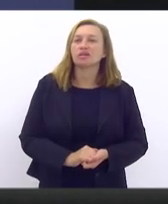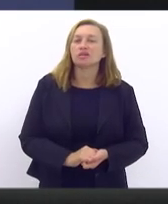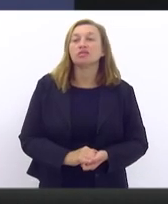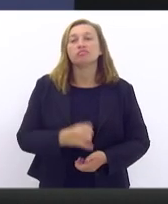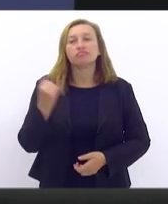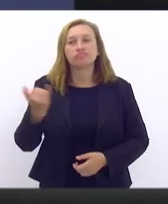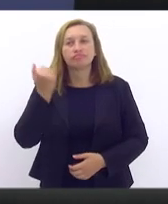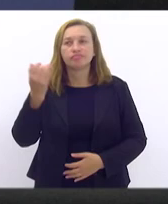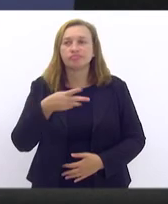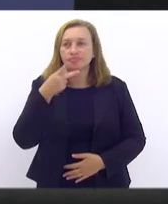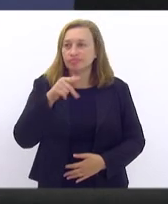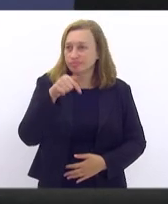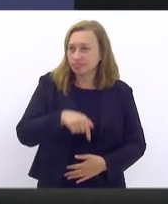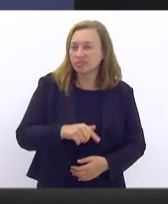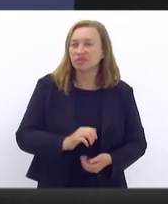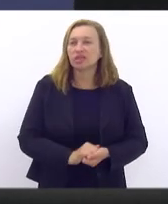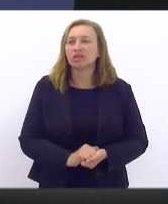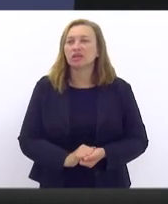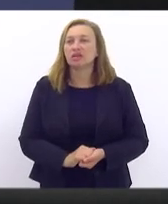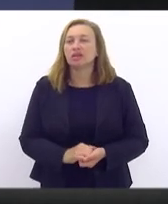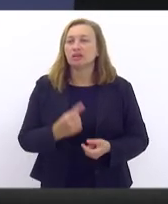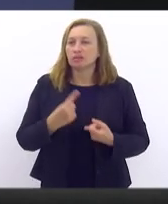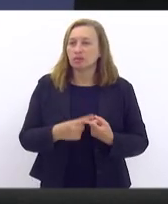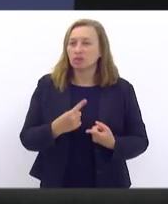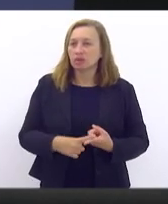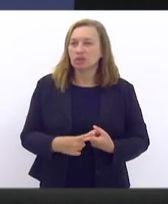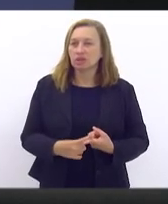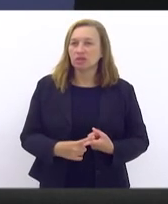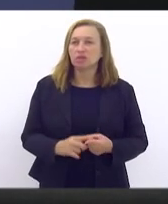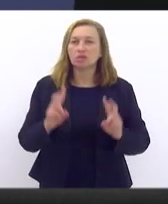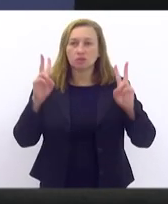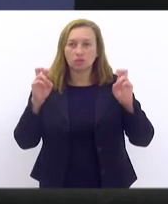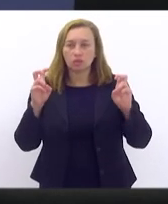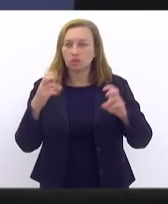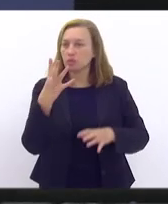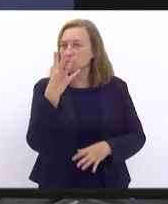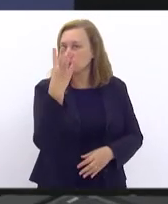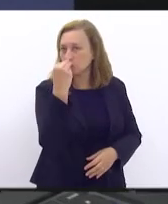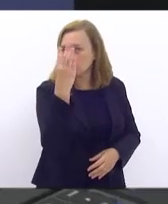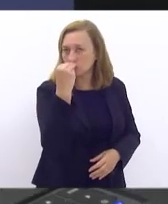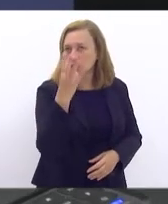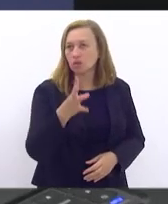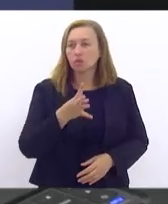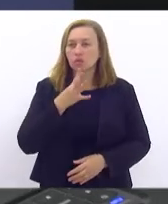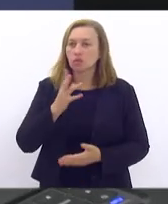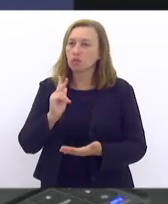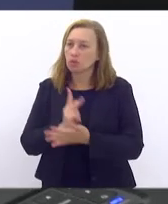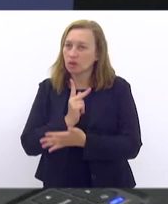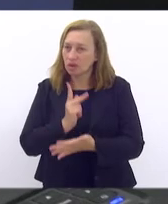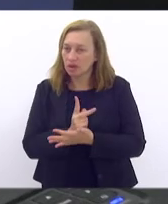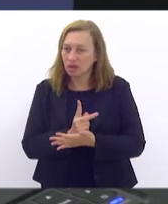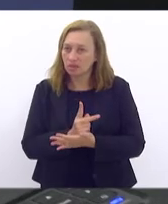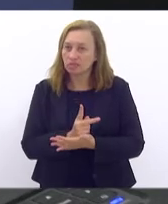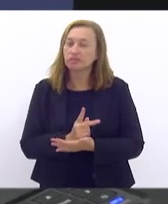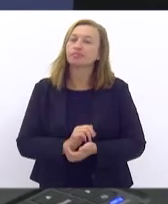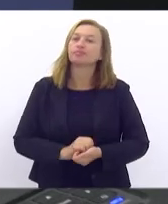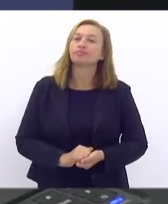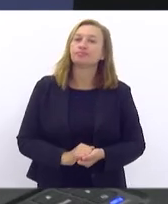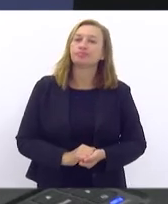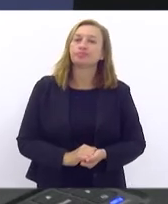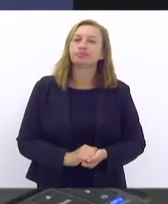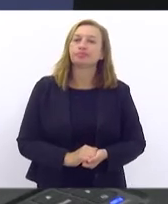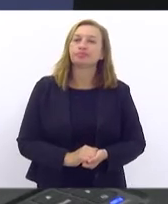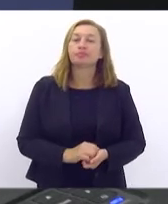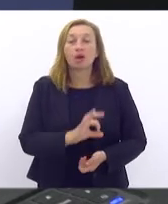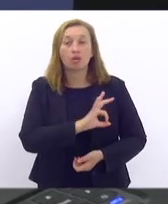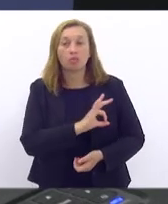acho importante falar isso aqui, porque, sobre os casos de reconhecimento fotográfico errados, né, equivocados, a